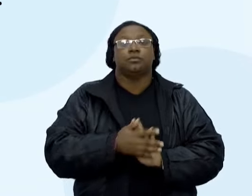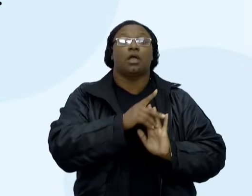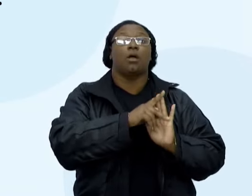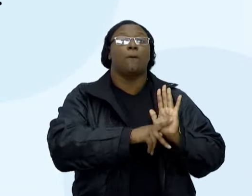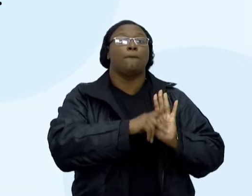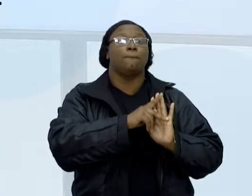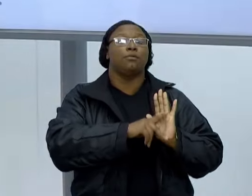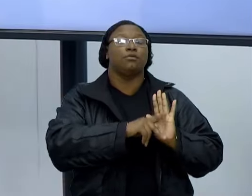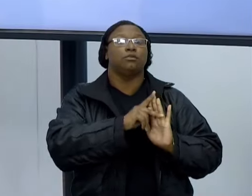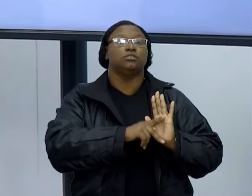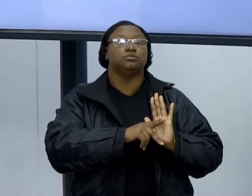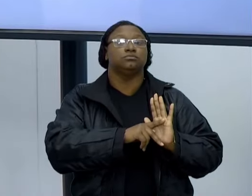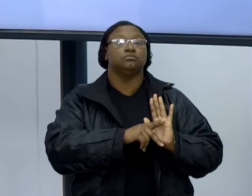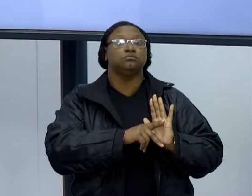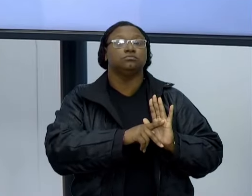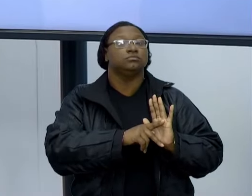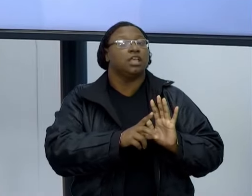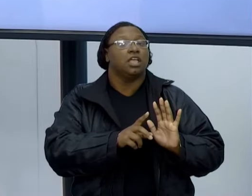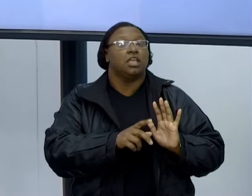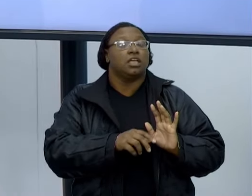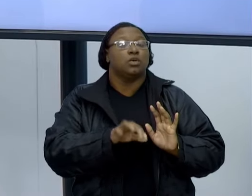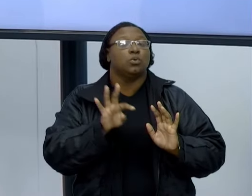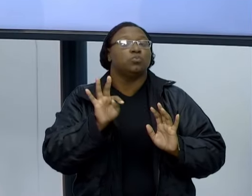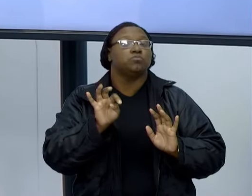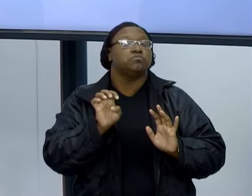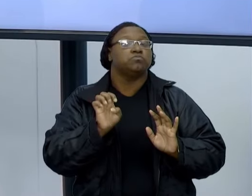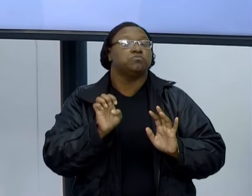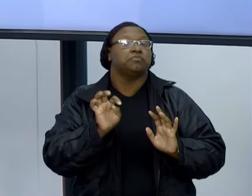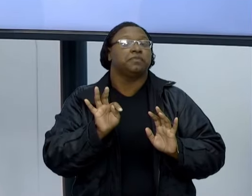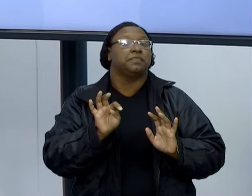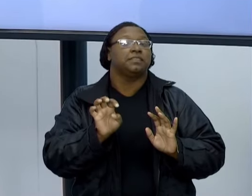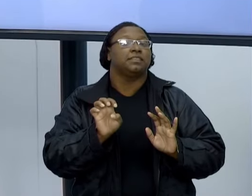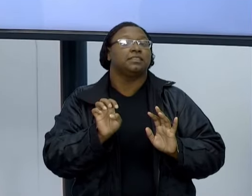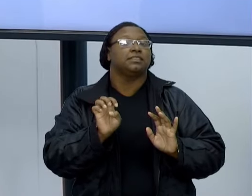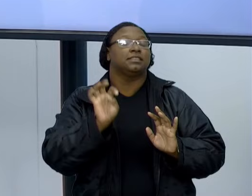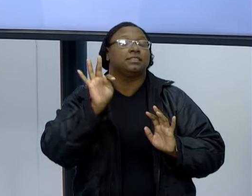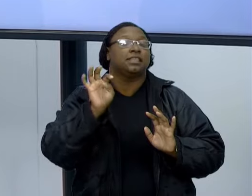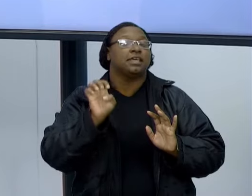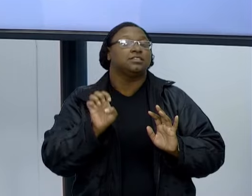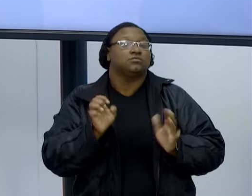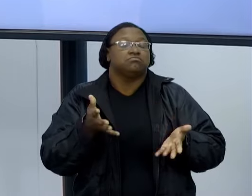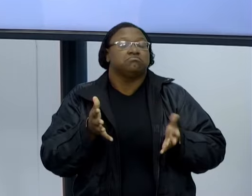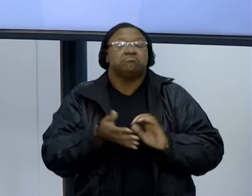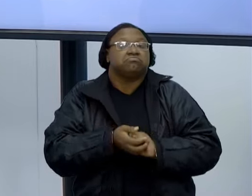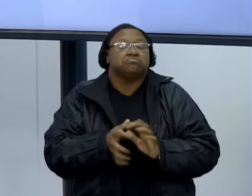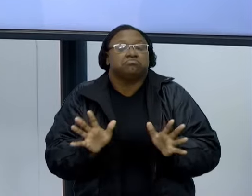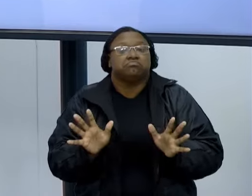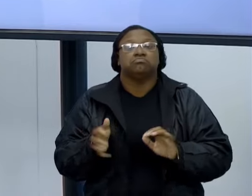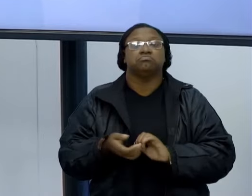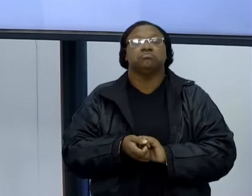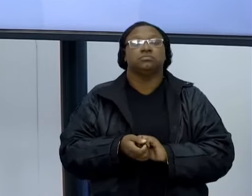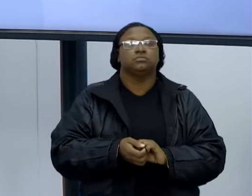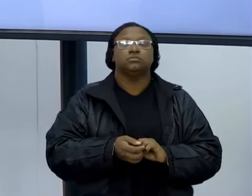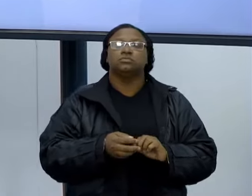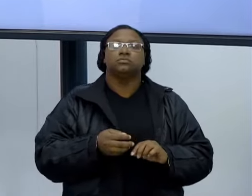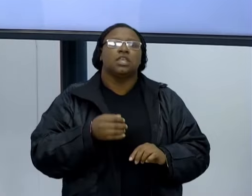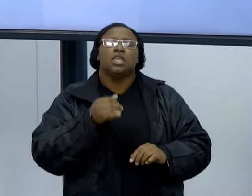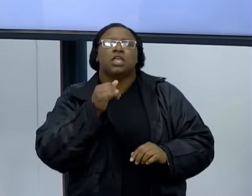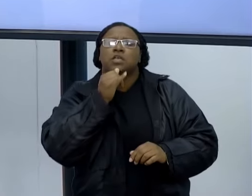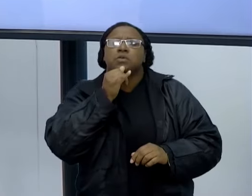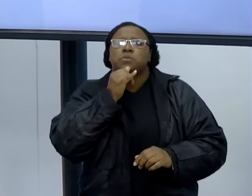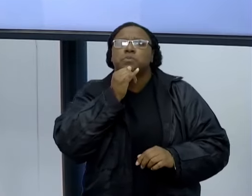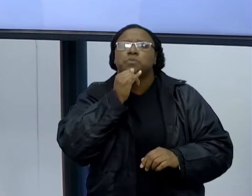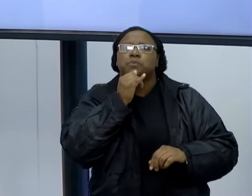Protótipo é um teste, né? Geralmente, quando a gente faz teste, a gente usa uma simulação. A gente